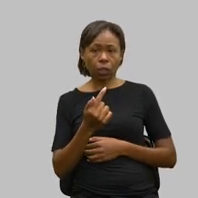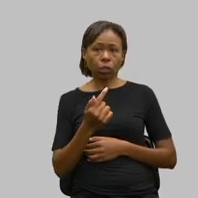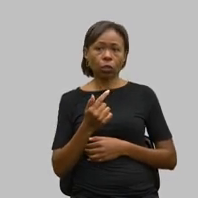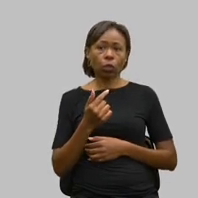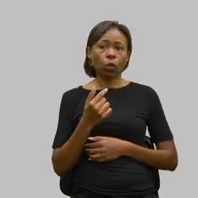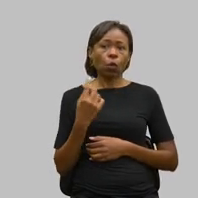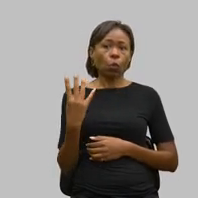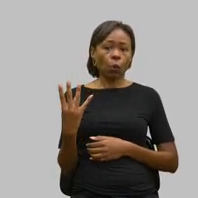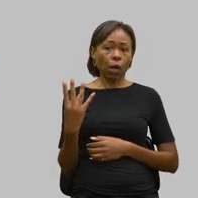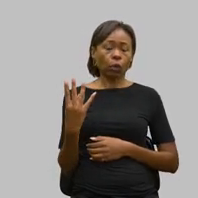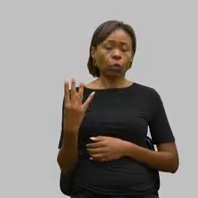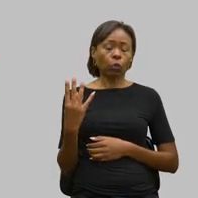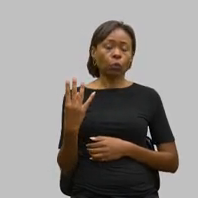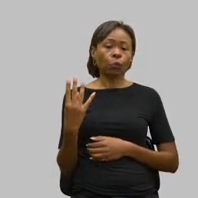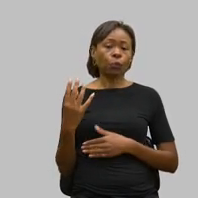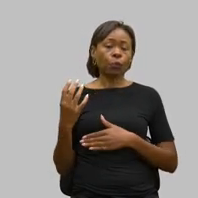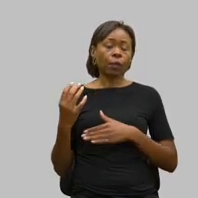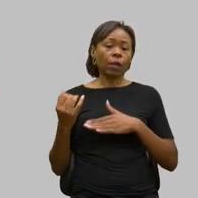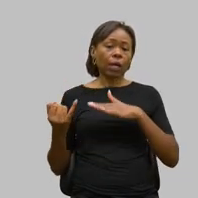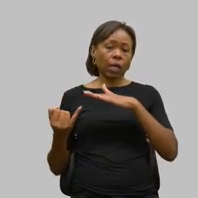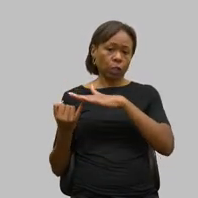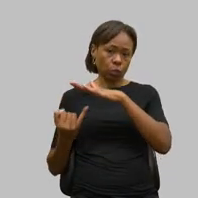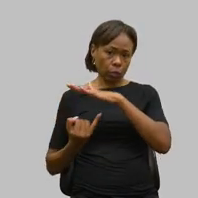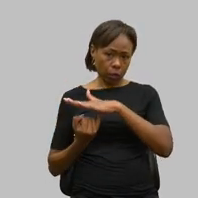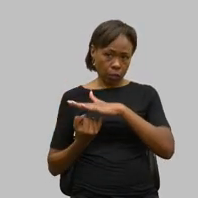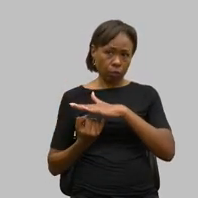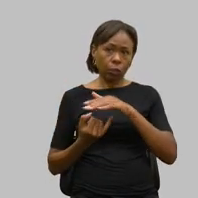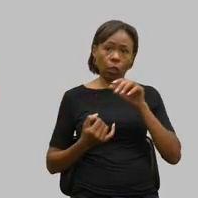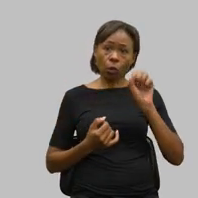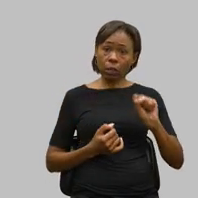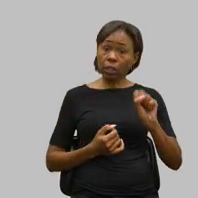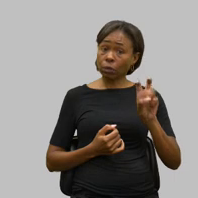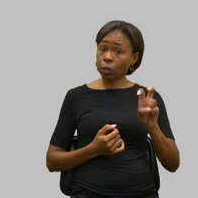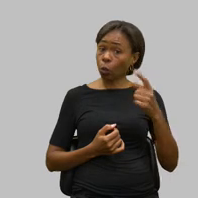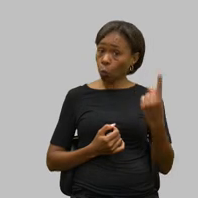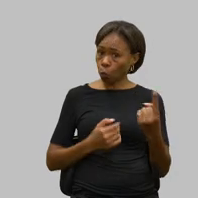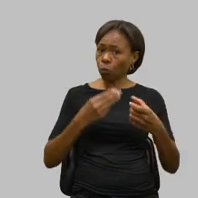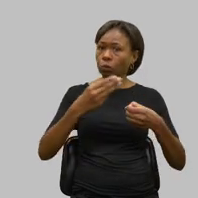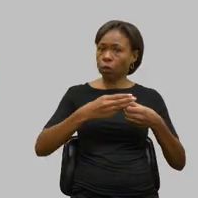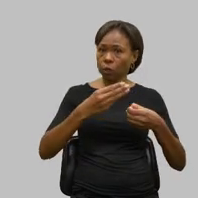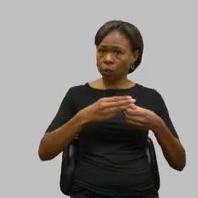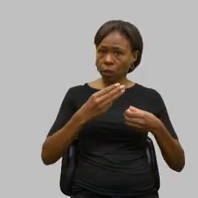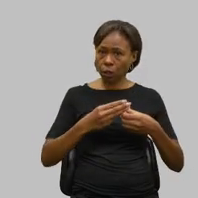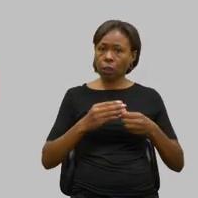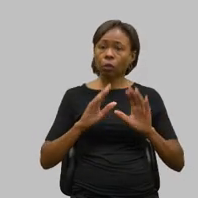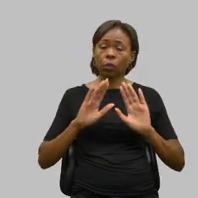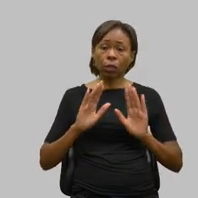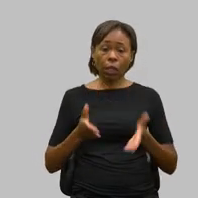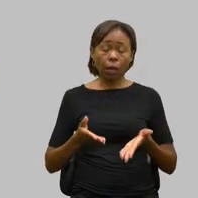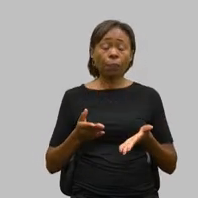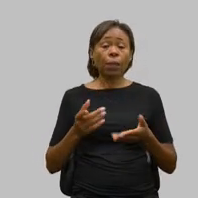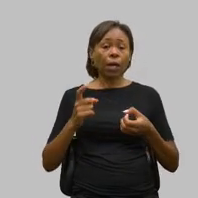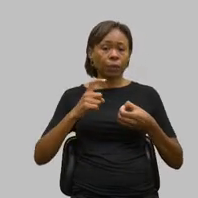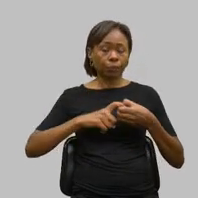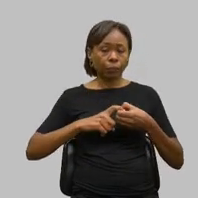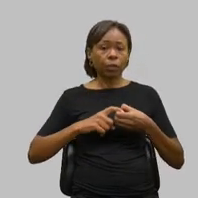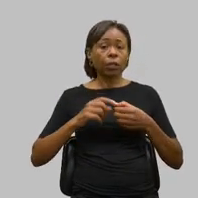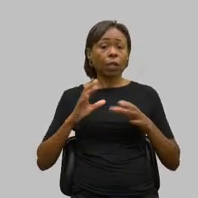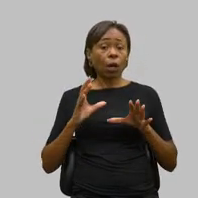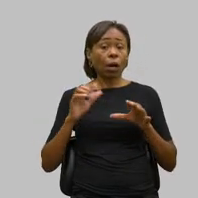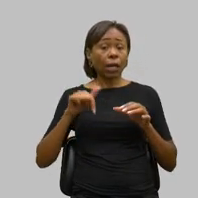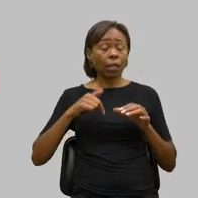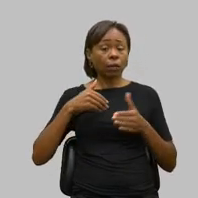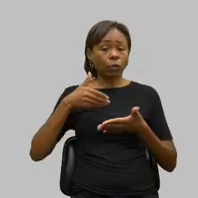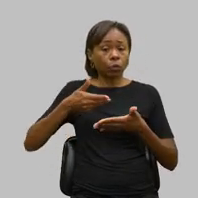entidade que já concluíram o preenchimento. Então, é importante lembrar que até o final deste ano tem que ser feito, isso já foi adiado do ano